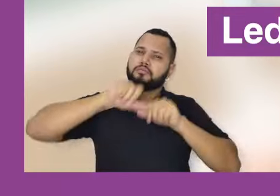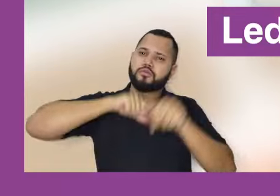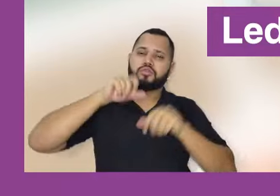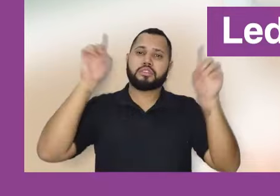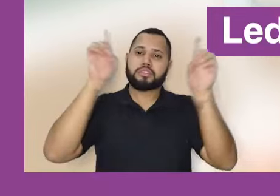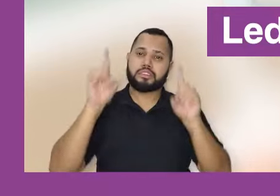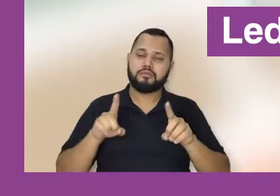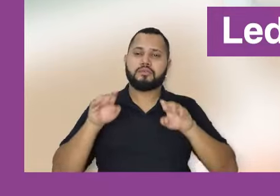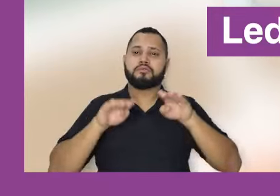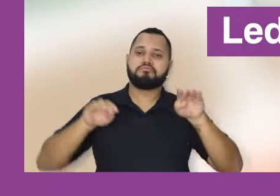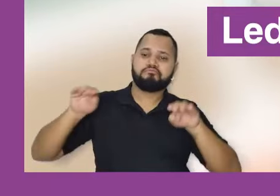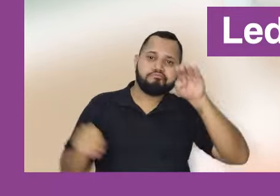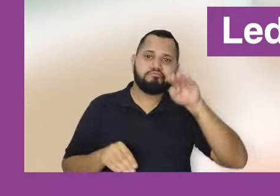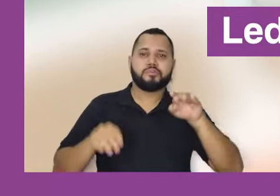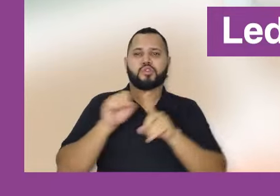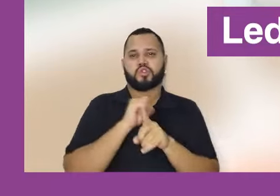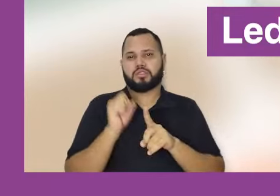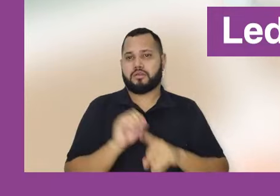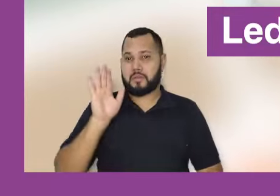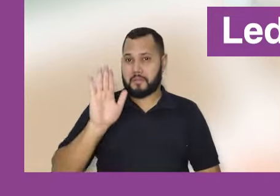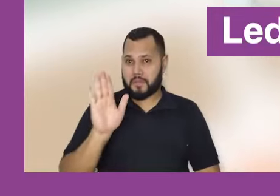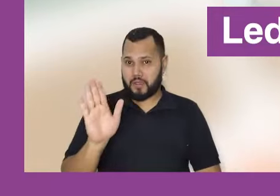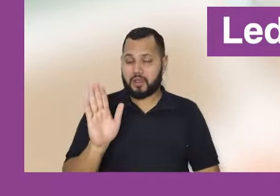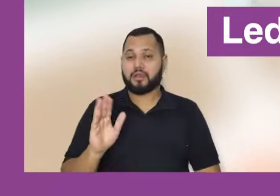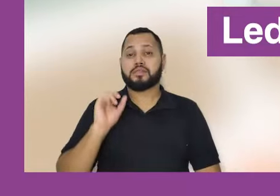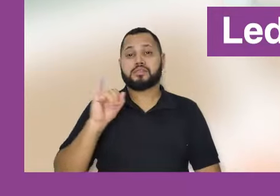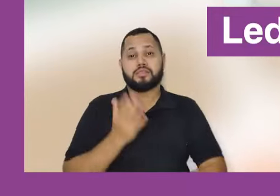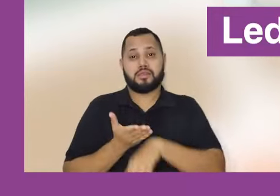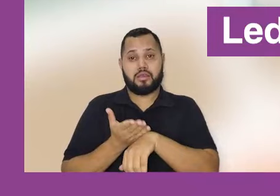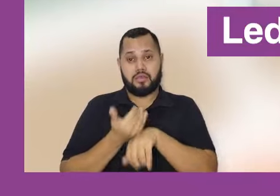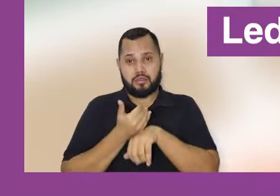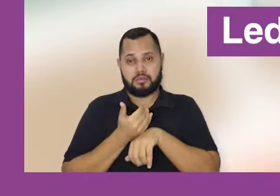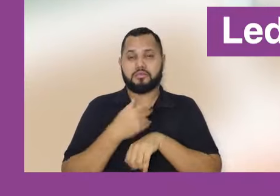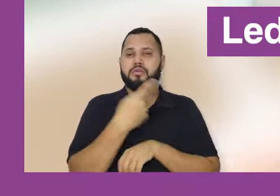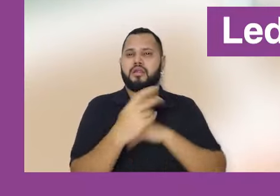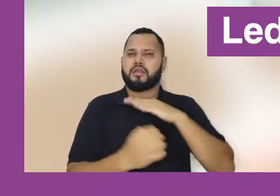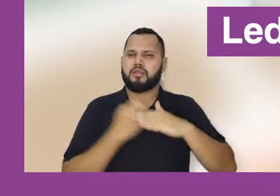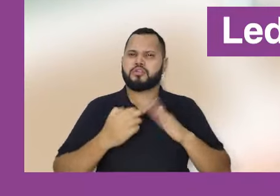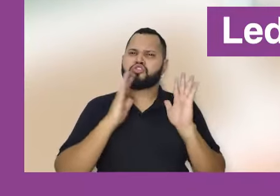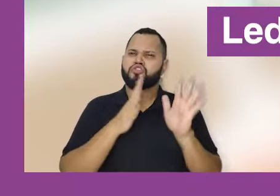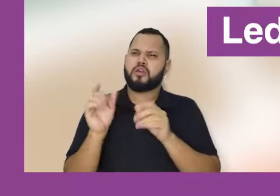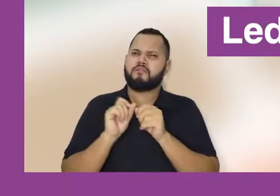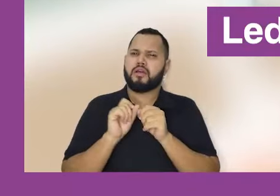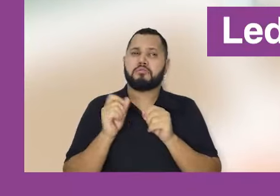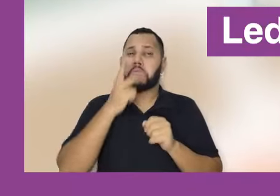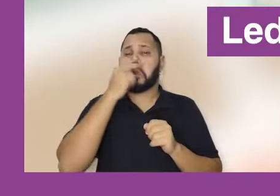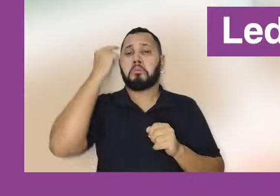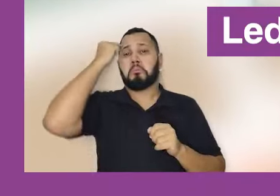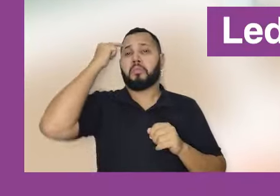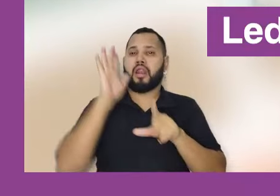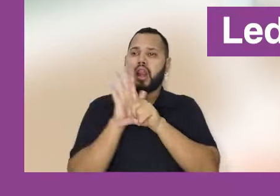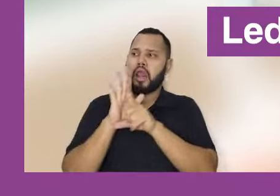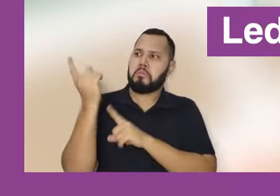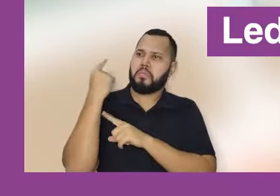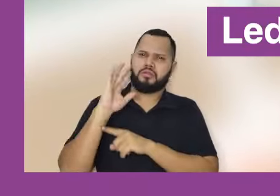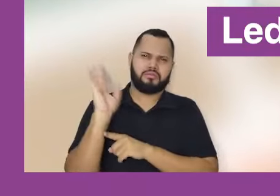deficiências e desequilíbrios sociais mas quando a gente se antecipa e a empresa já faz isso sem esperar a